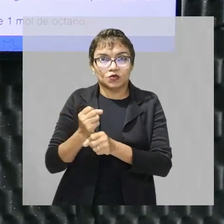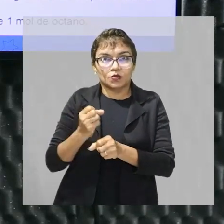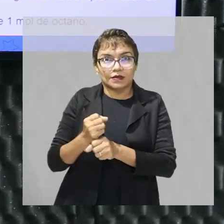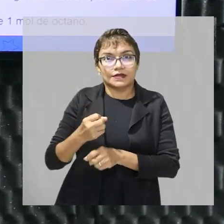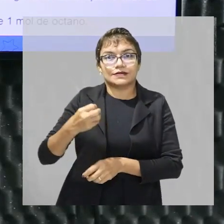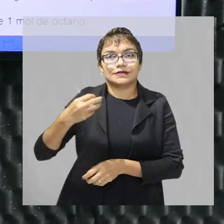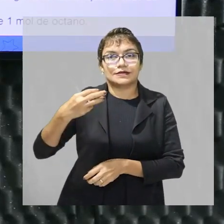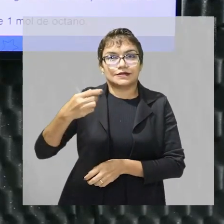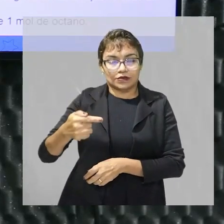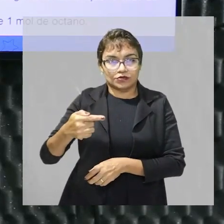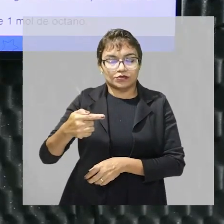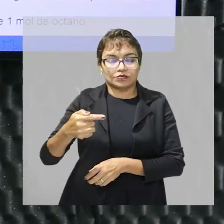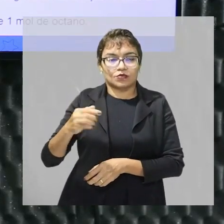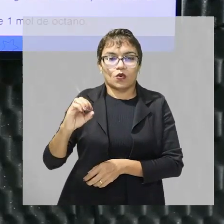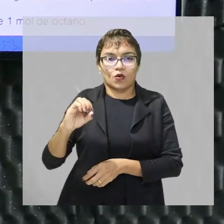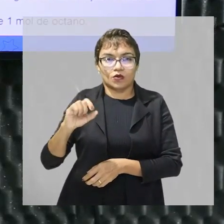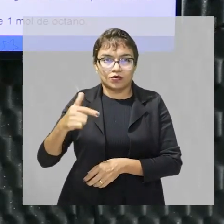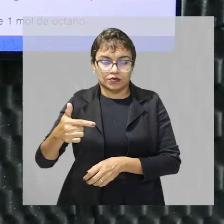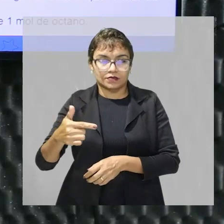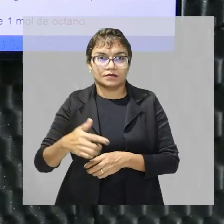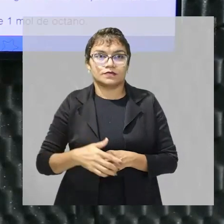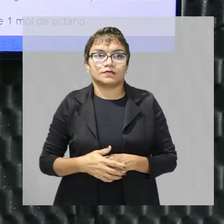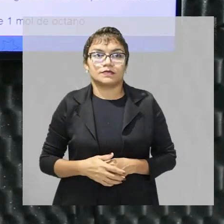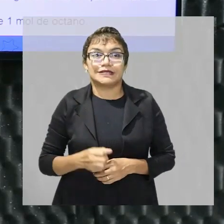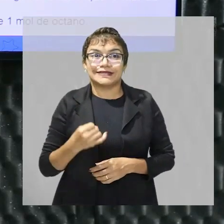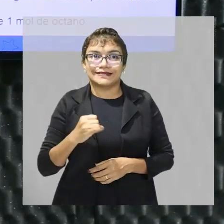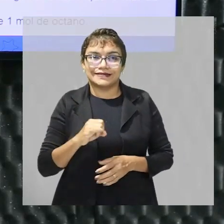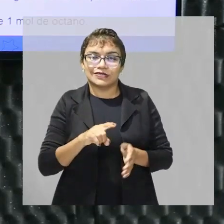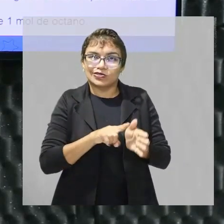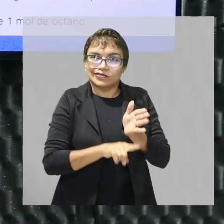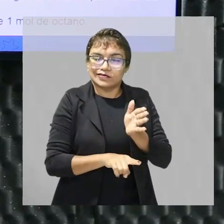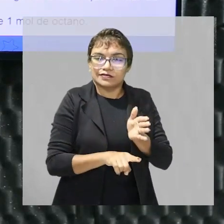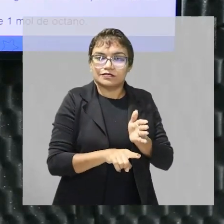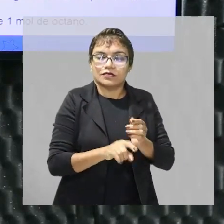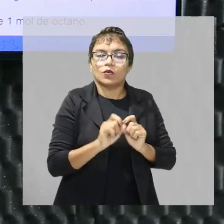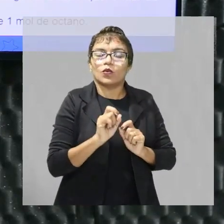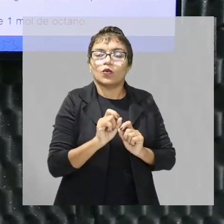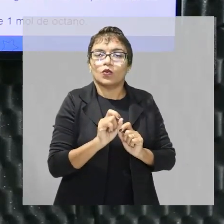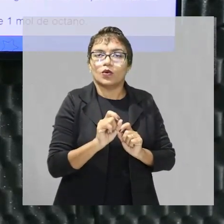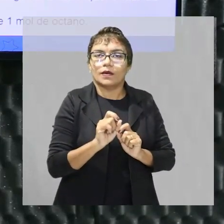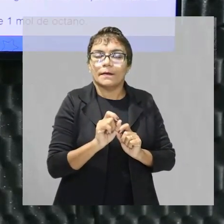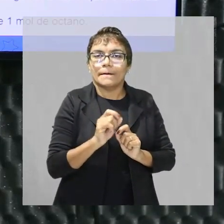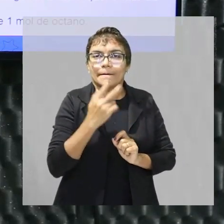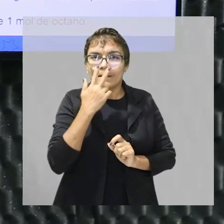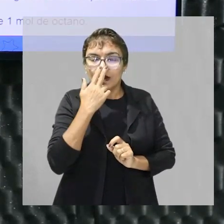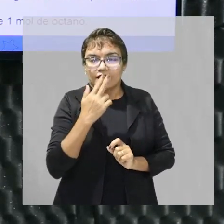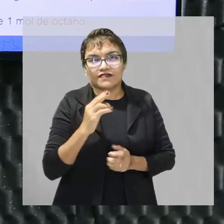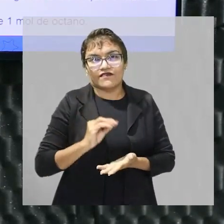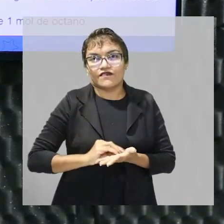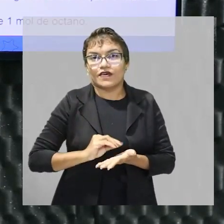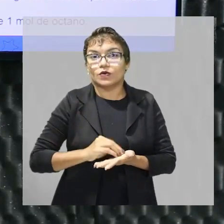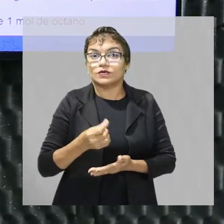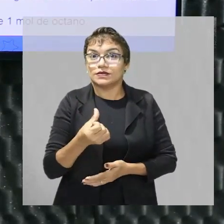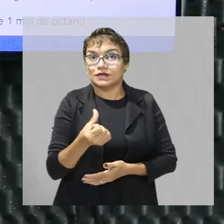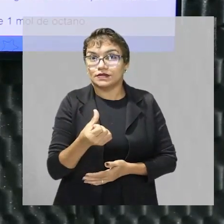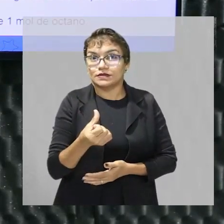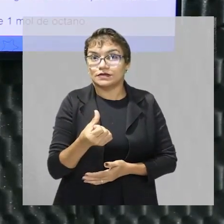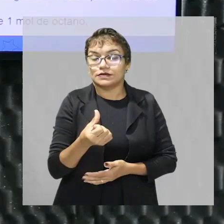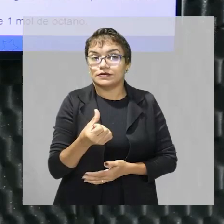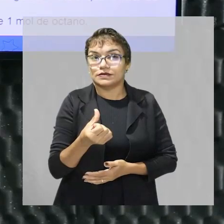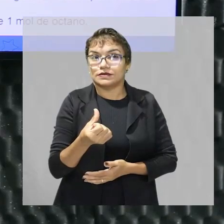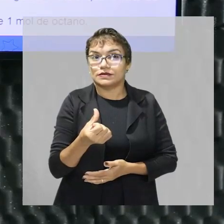a gente diminuir esse oxigênio aqui, vai sobrar 6, né? Quer dizer que faltam 6. Por isso o